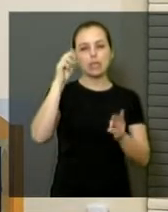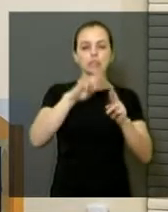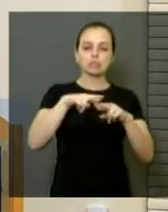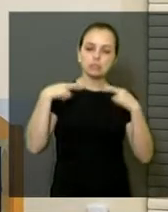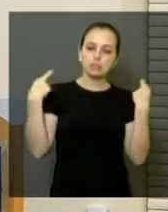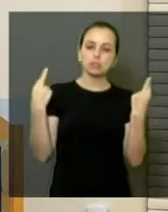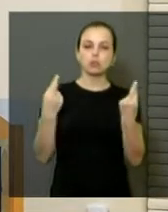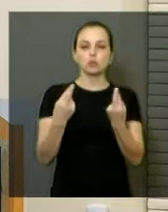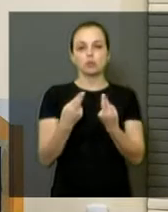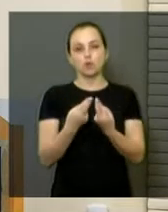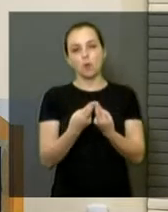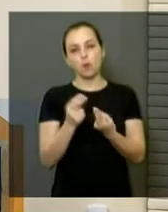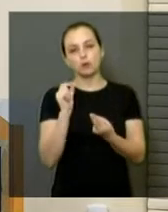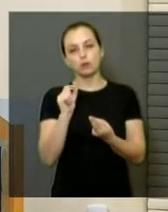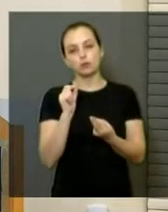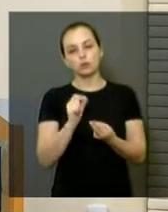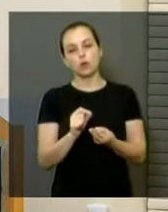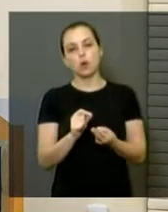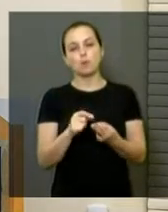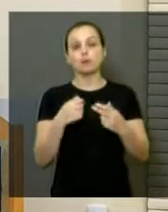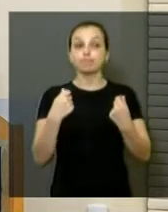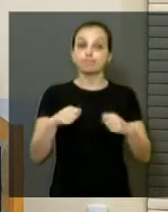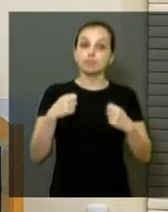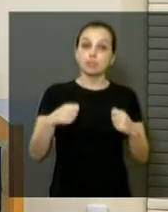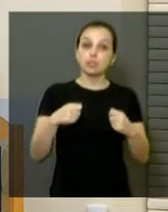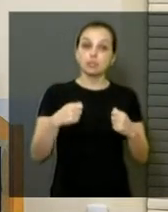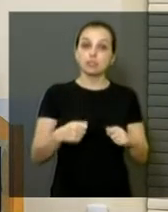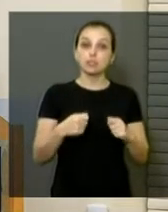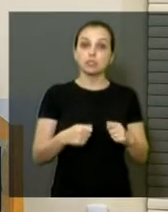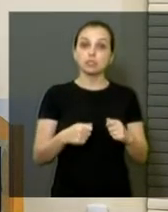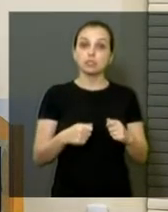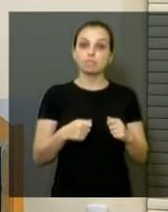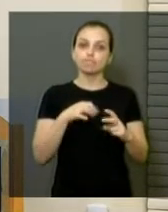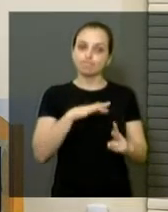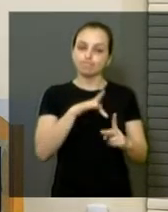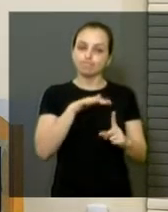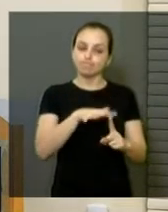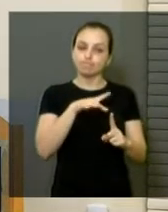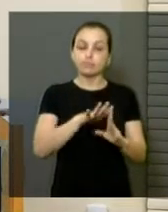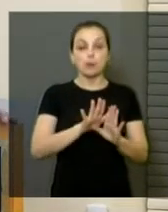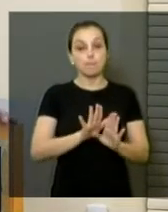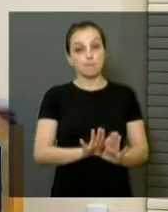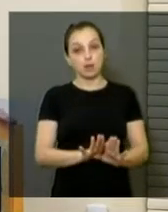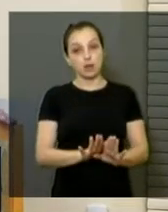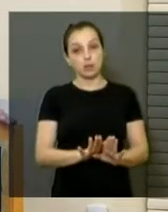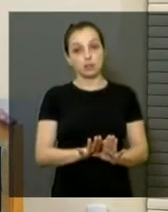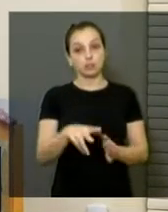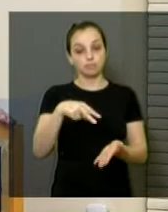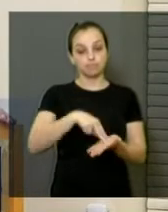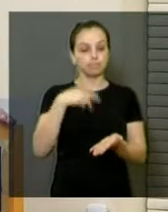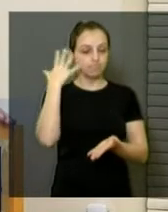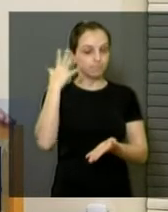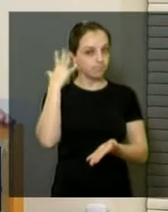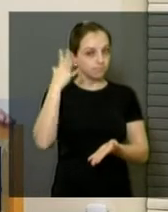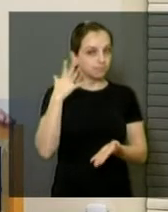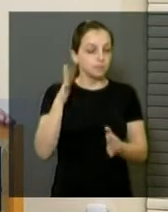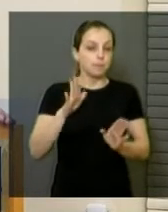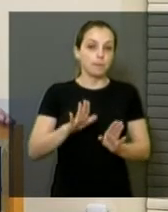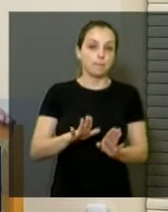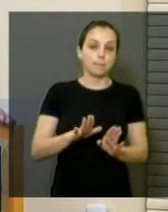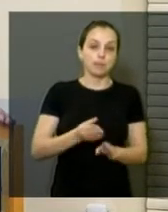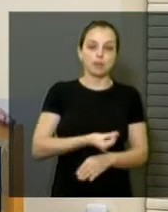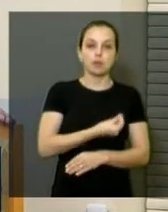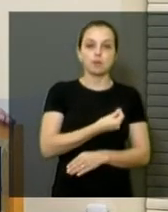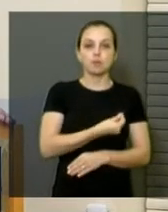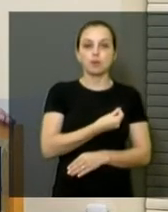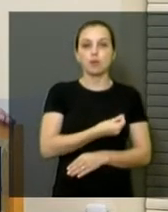sobre a necessidade, inclusive, de algumas intervenções, mas eu acho que a gente presenciou